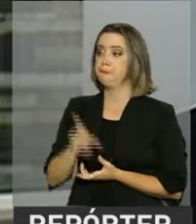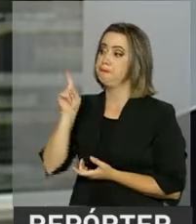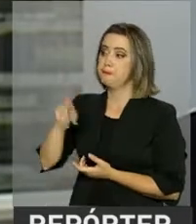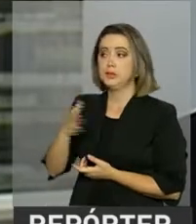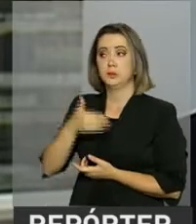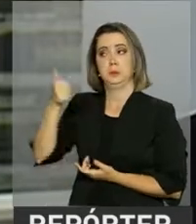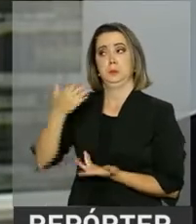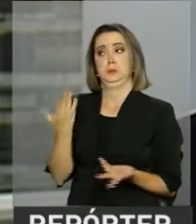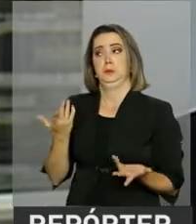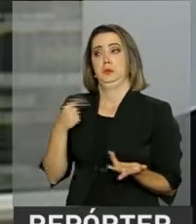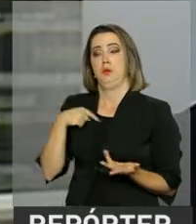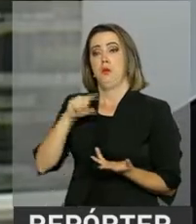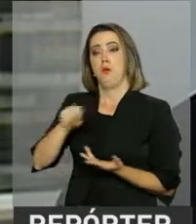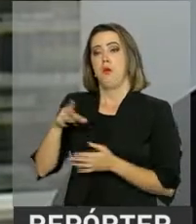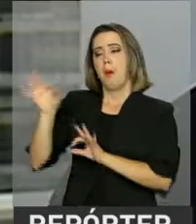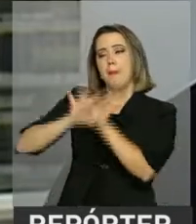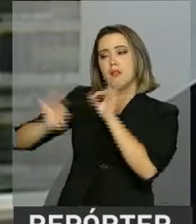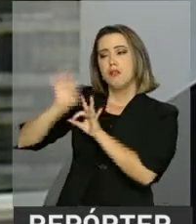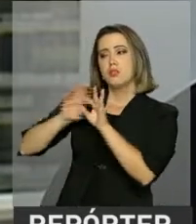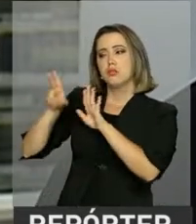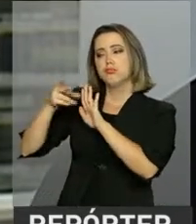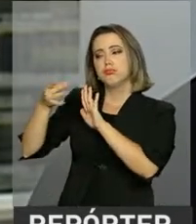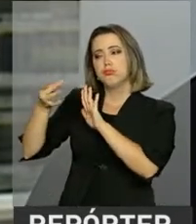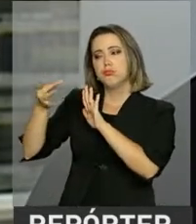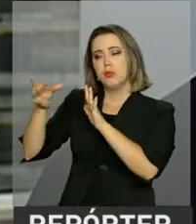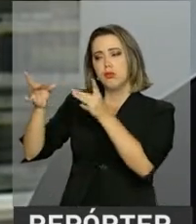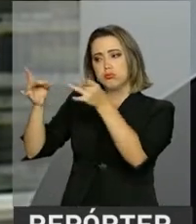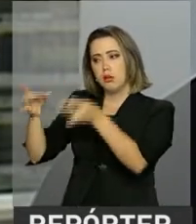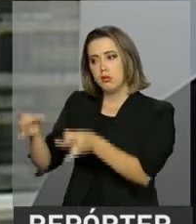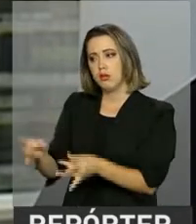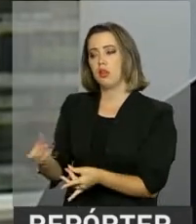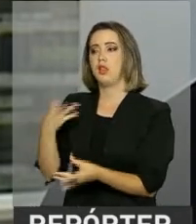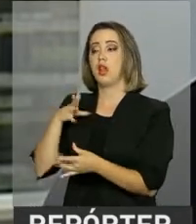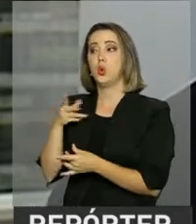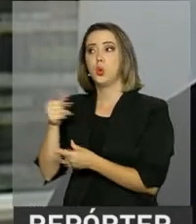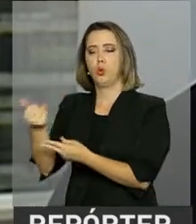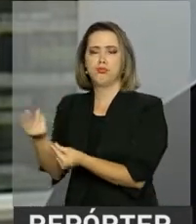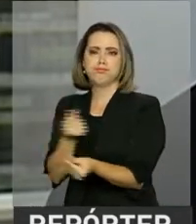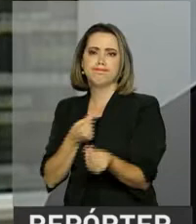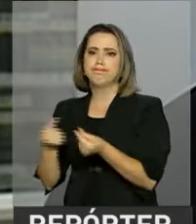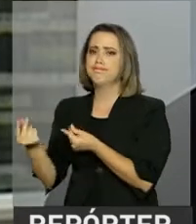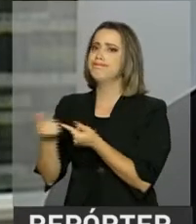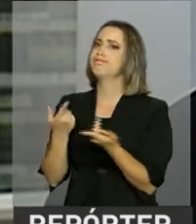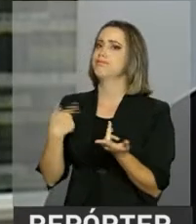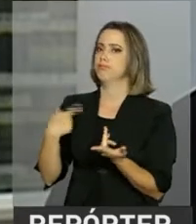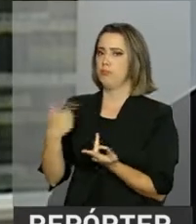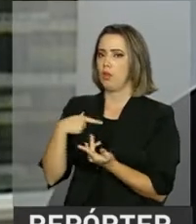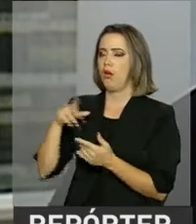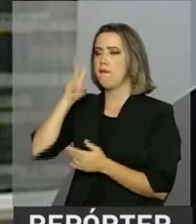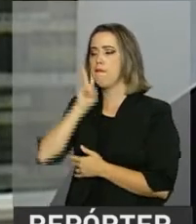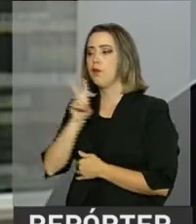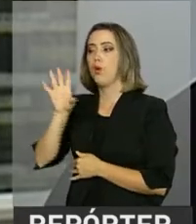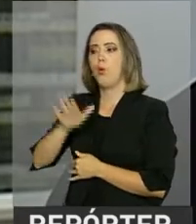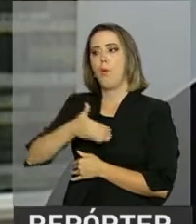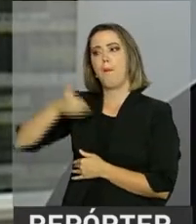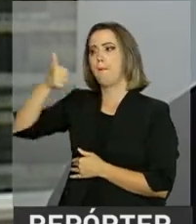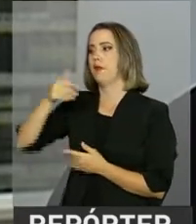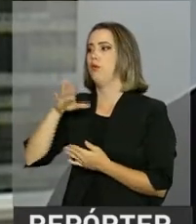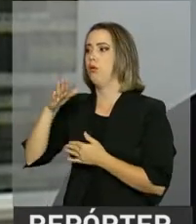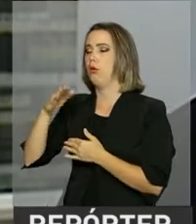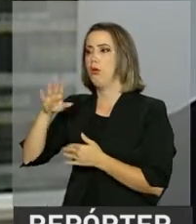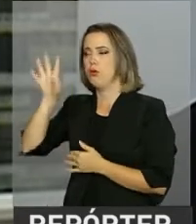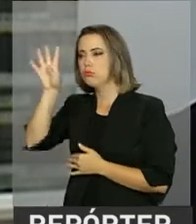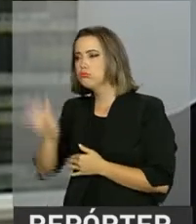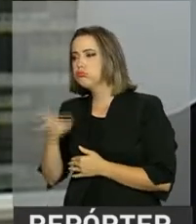é a partir de um planejamento financeiro é interessante que o consumidor coloque ranking de prioridades as suas dívidas